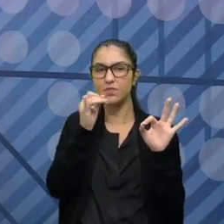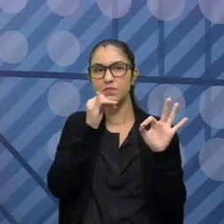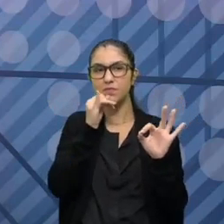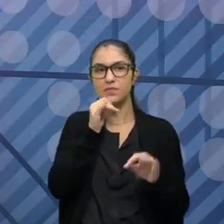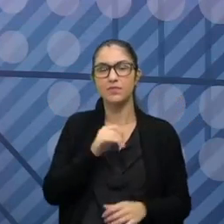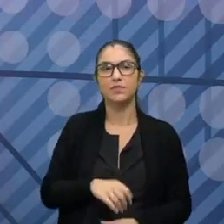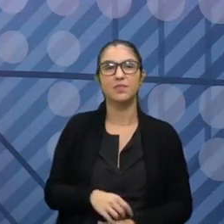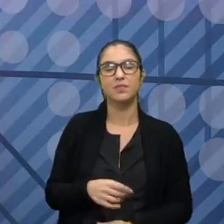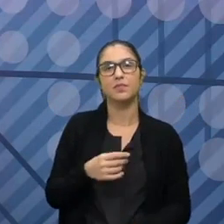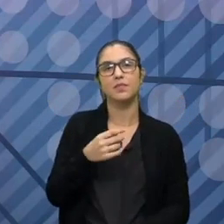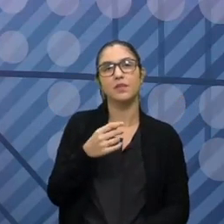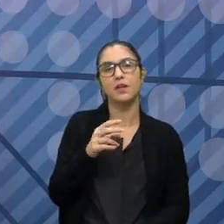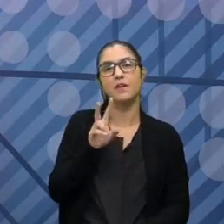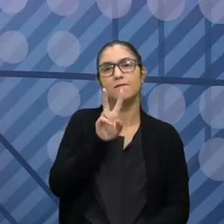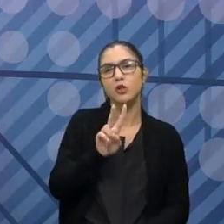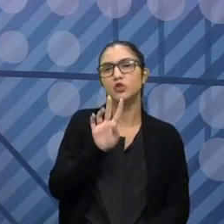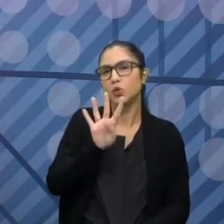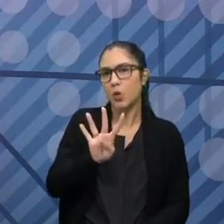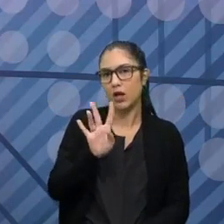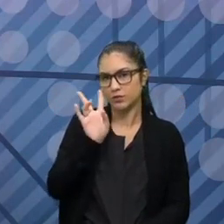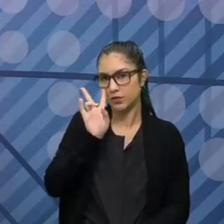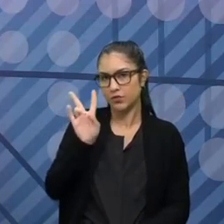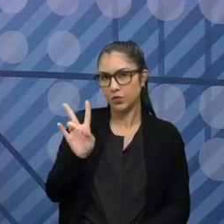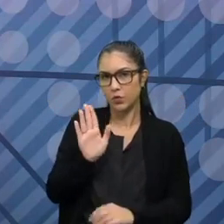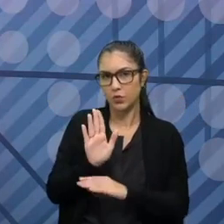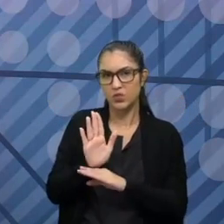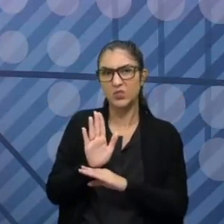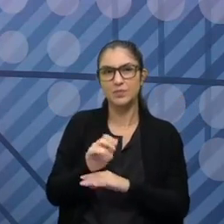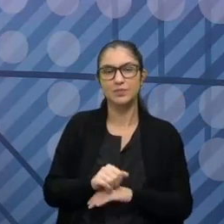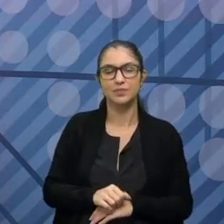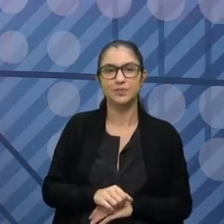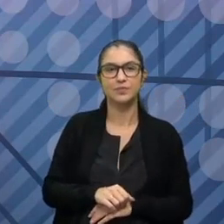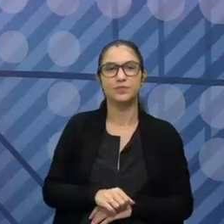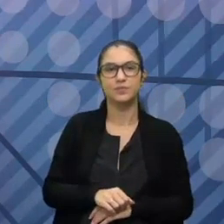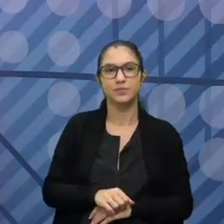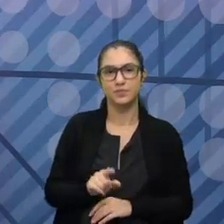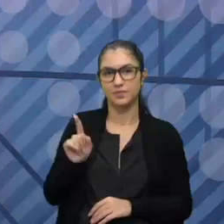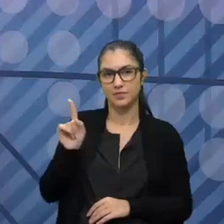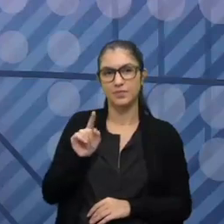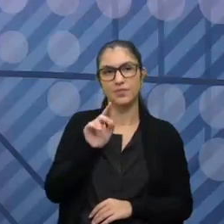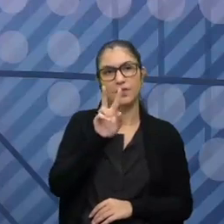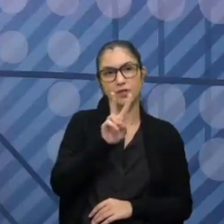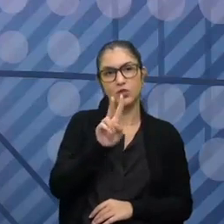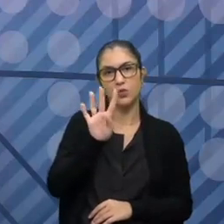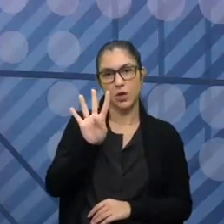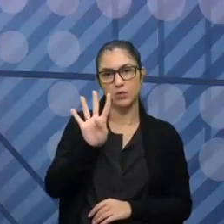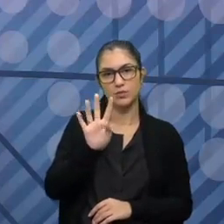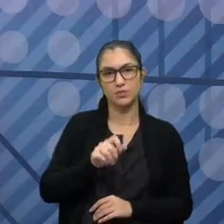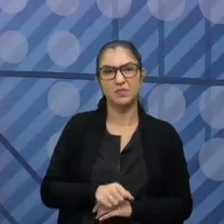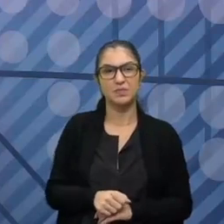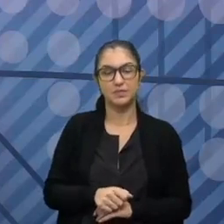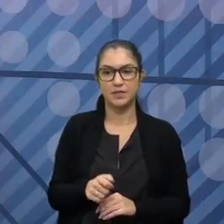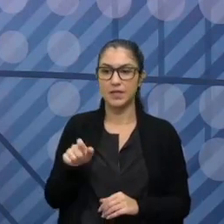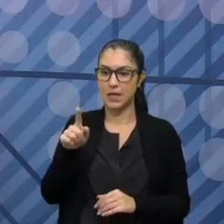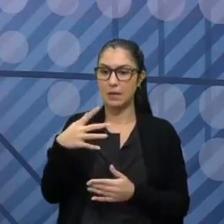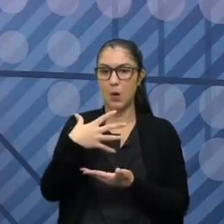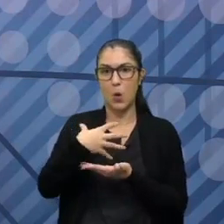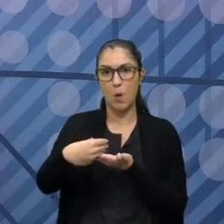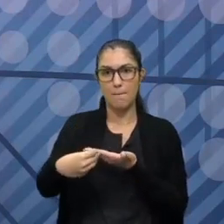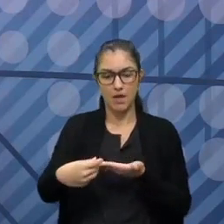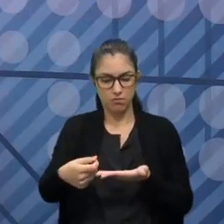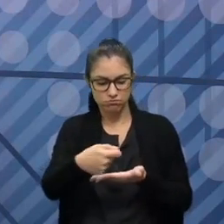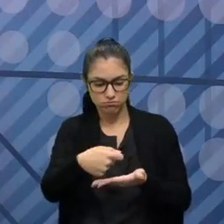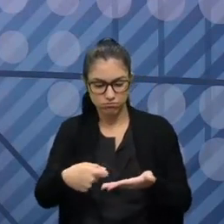exemplo, 24, igual estava no filme que vocês viram. 24, ditado assim, né? Eu faço com a mão e ele tem que escrever para os